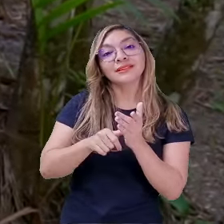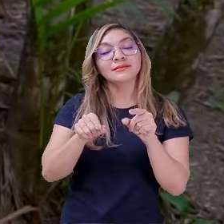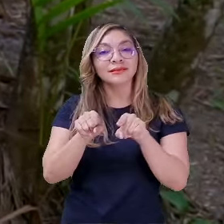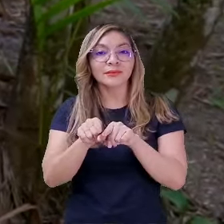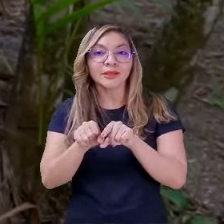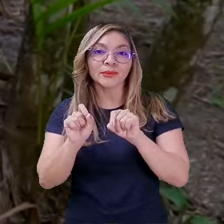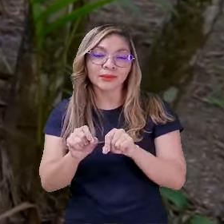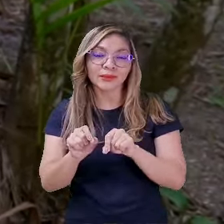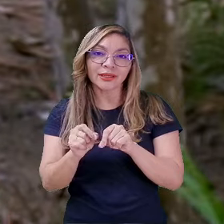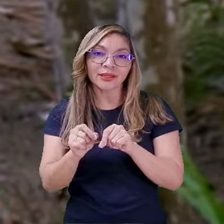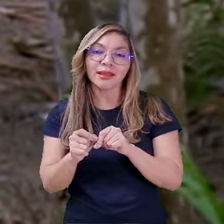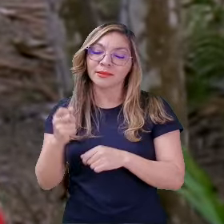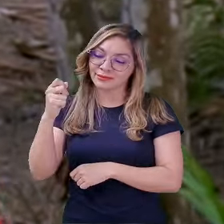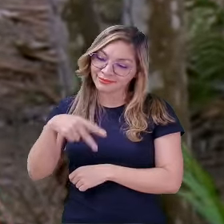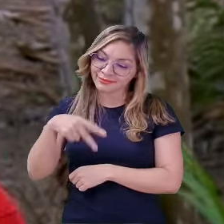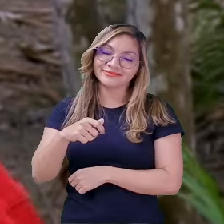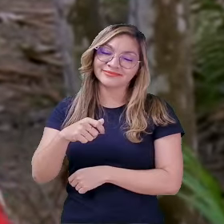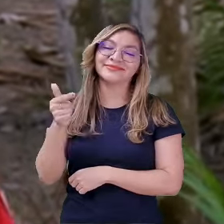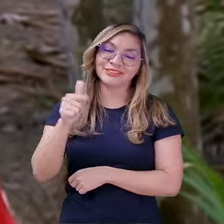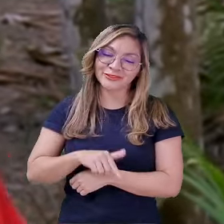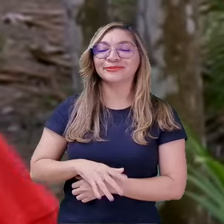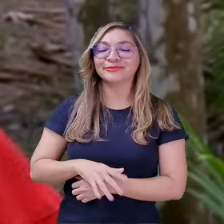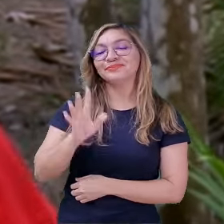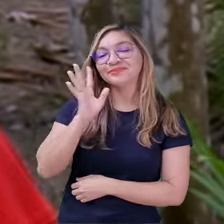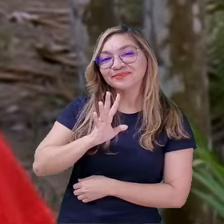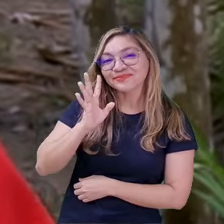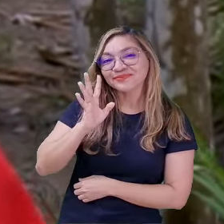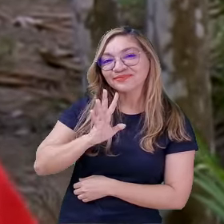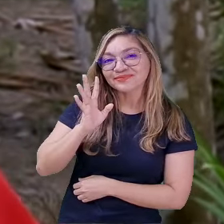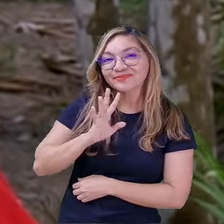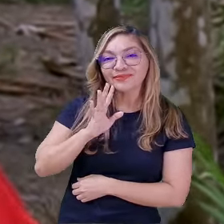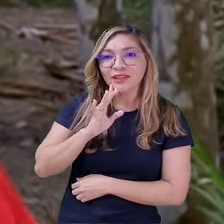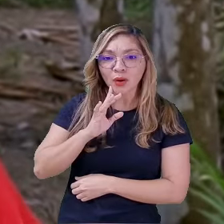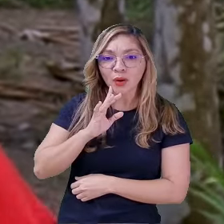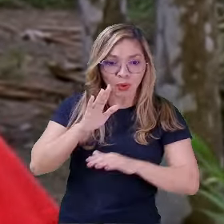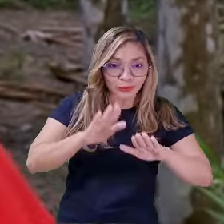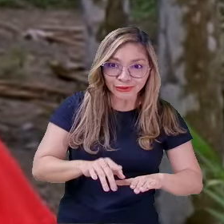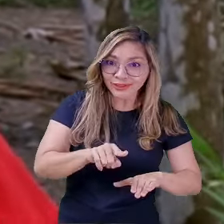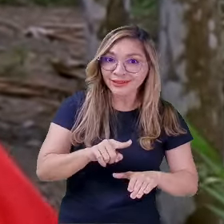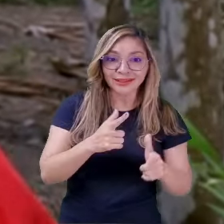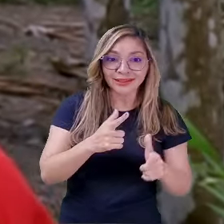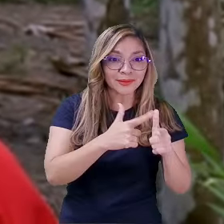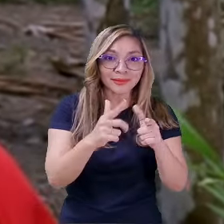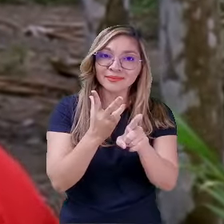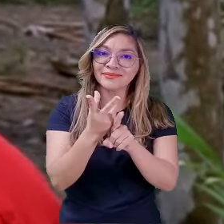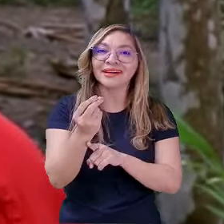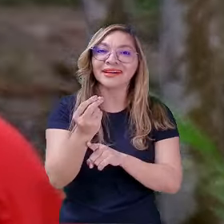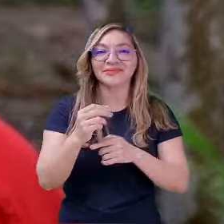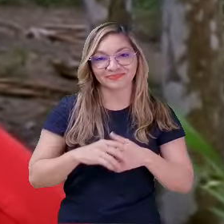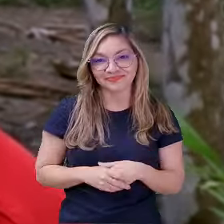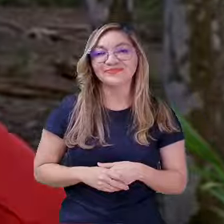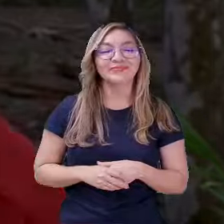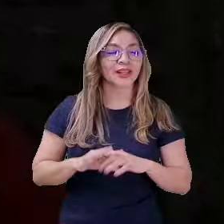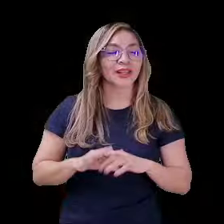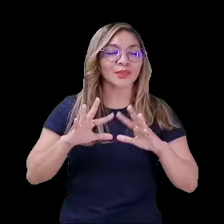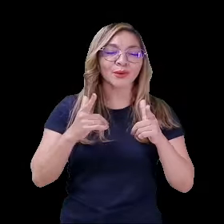ser aposentado, né? É muito legal, a gente resolve, não sai nem do lugar da gente, aí é resolvido todo o problema,